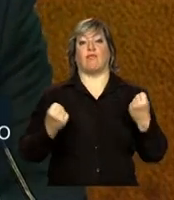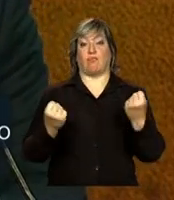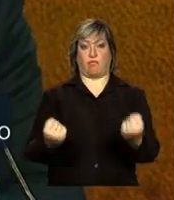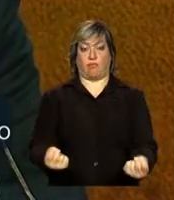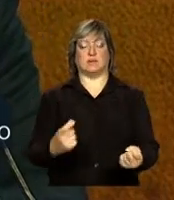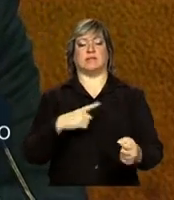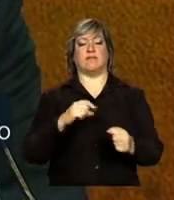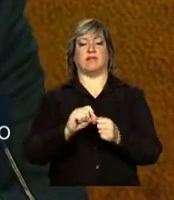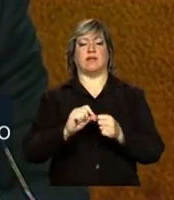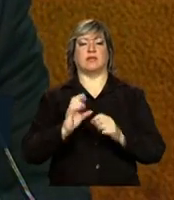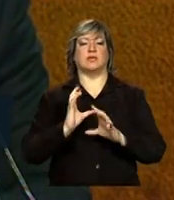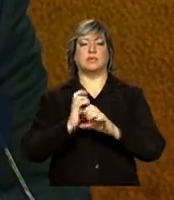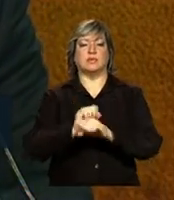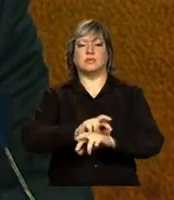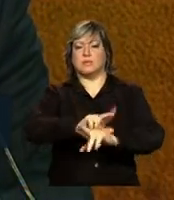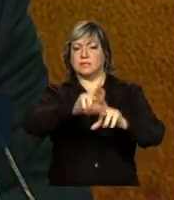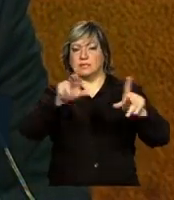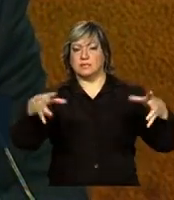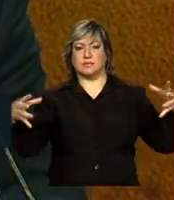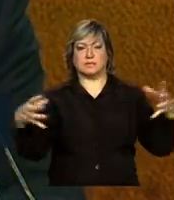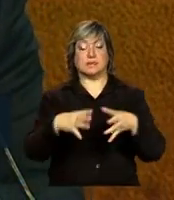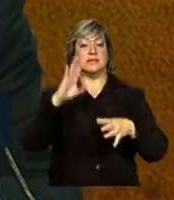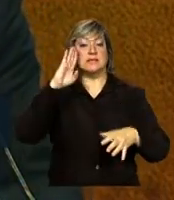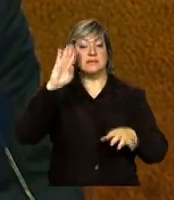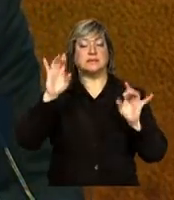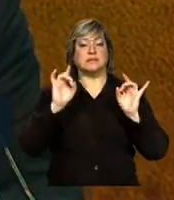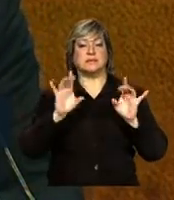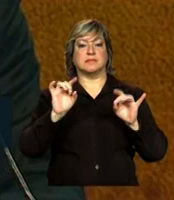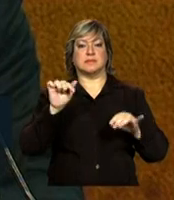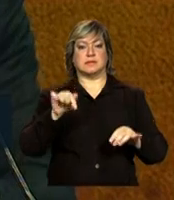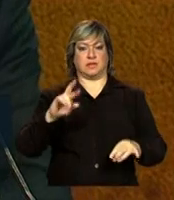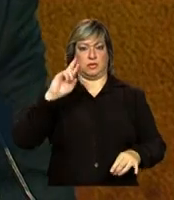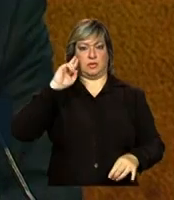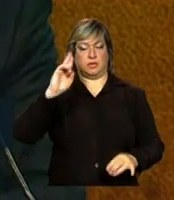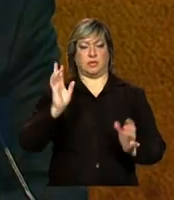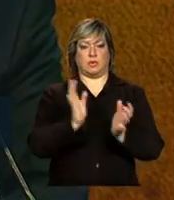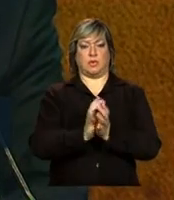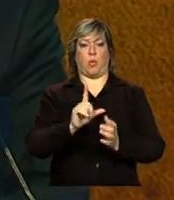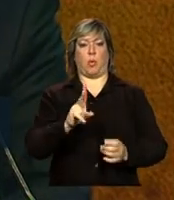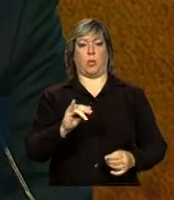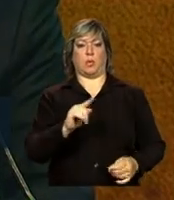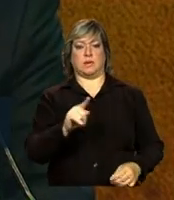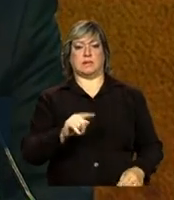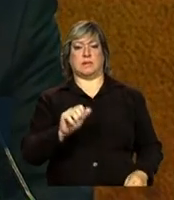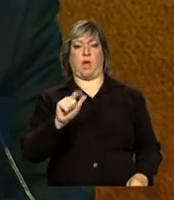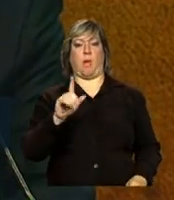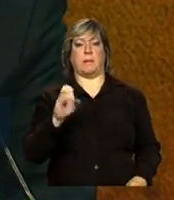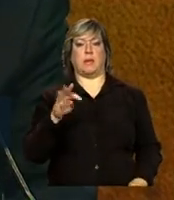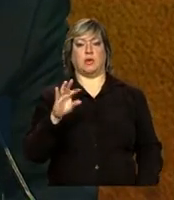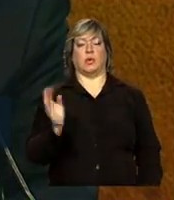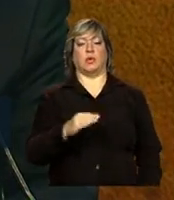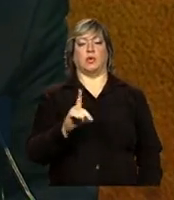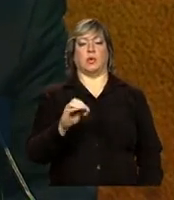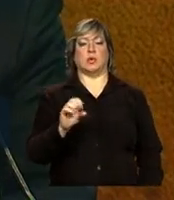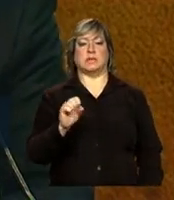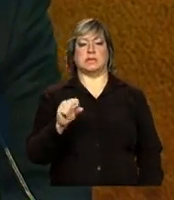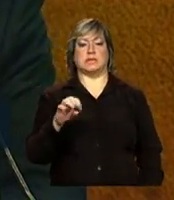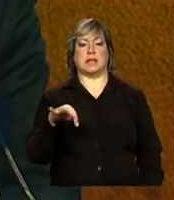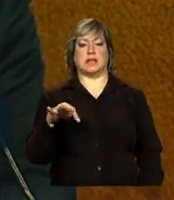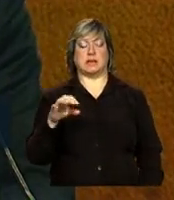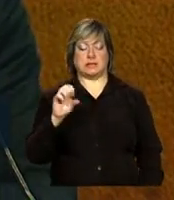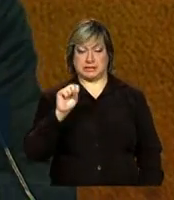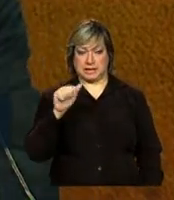empreendido nos vários entre os vários participantes mas especificamente com a liderança de Luis Alberto dos Santos que realmente tem sido